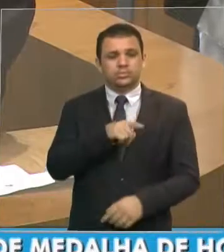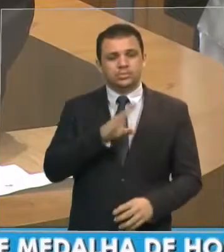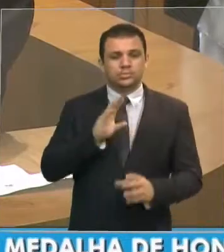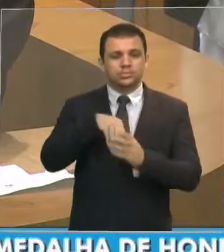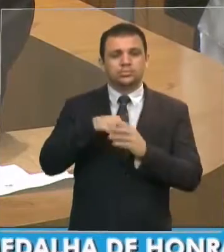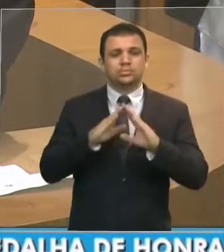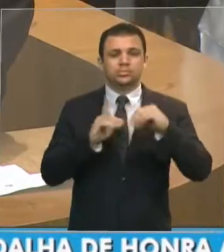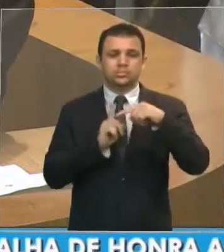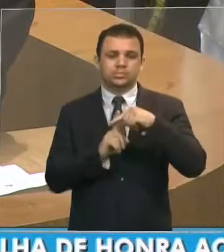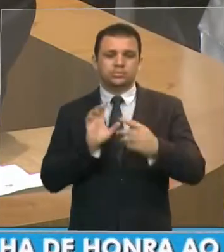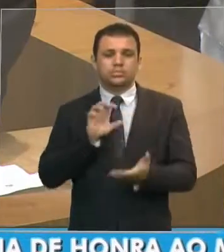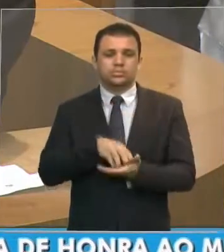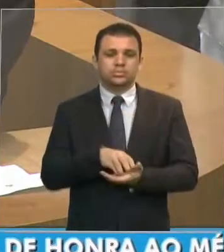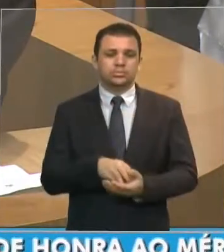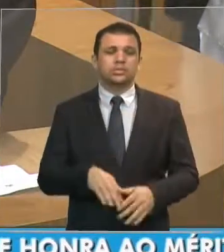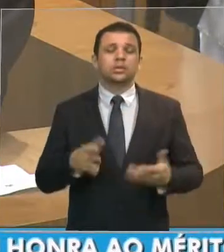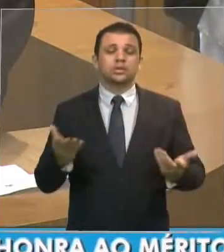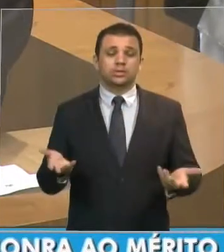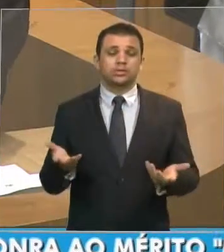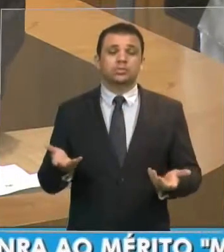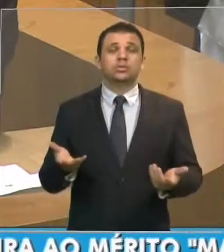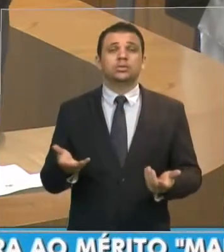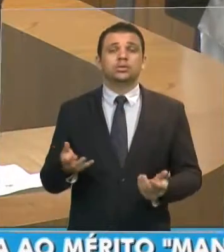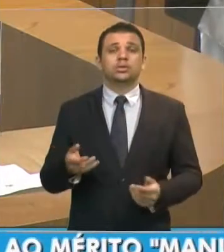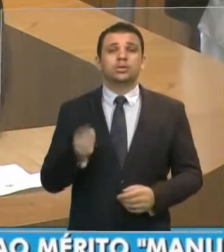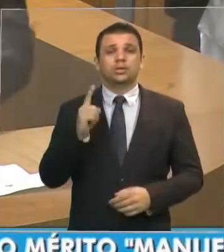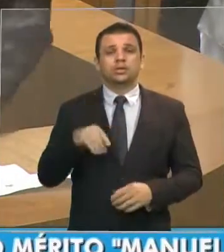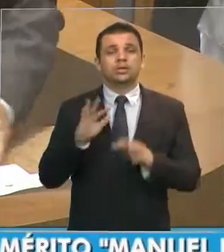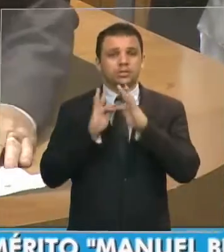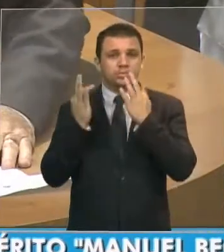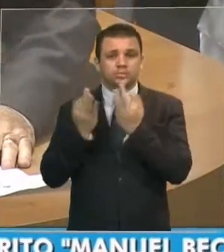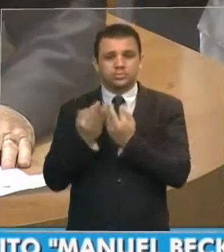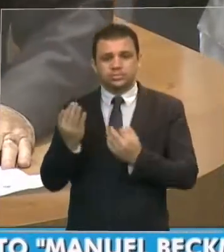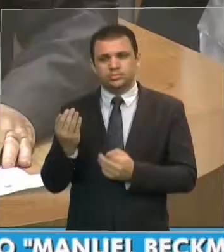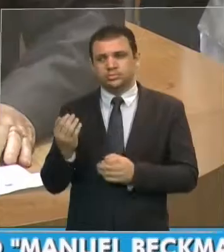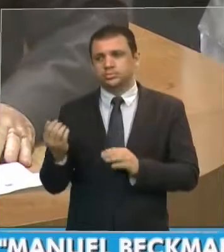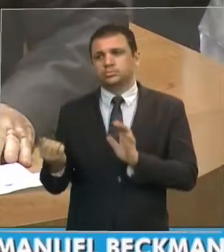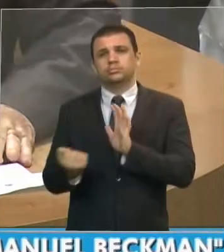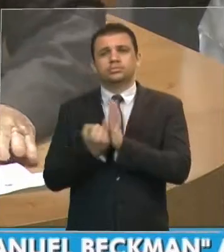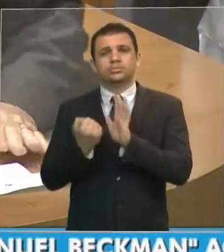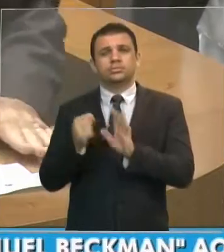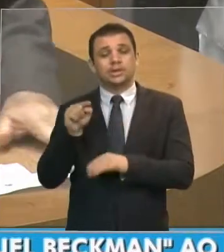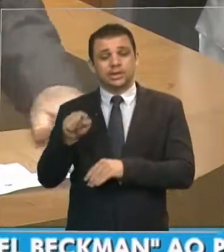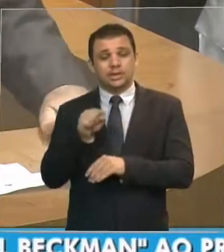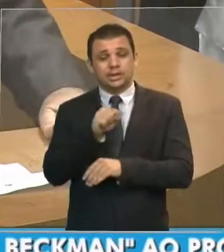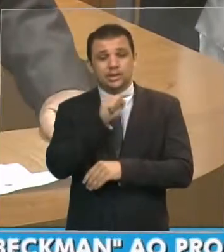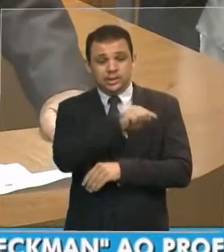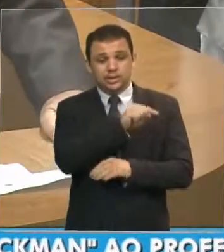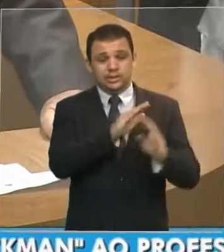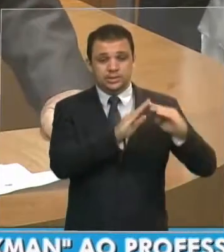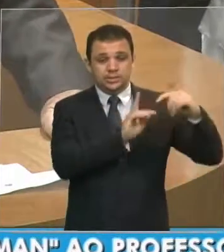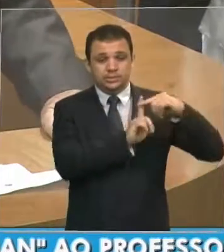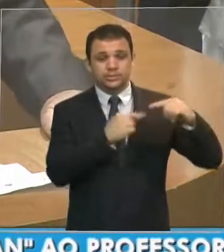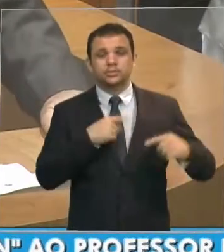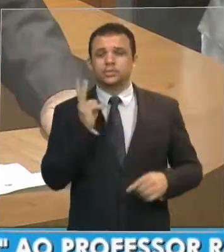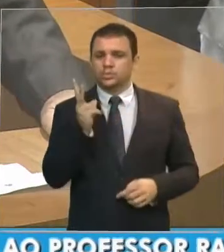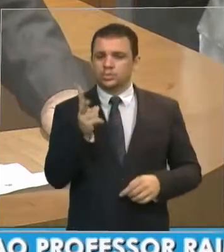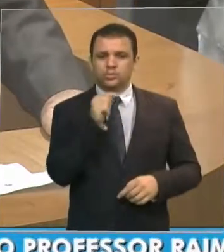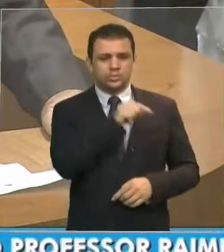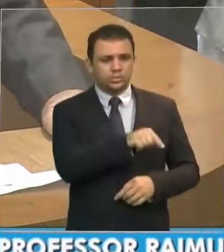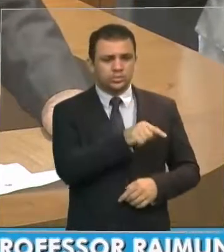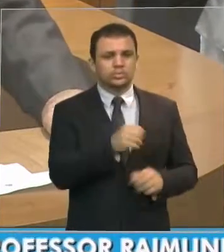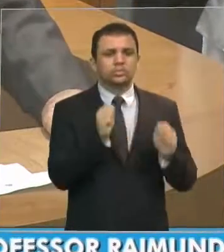E assim, naquela igreja que ainda permaneço até hoje, com a